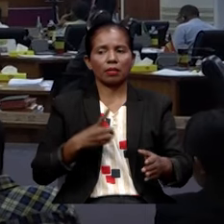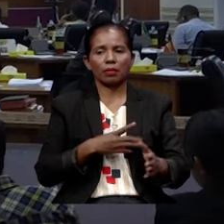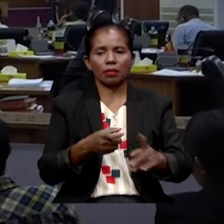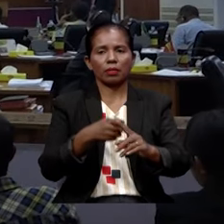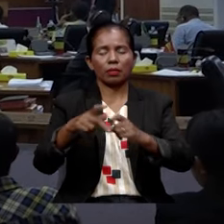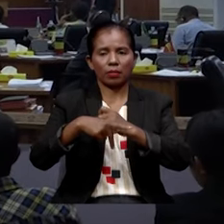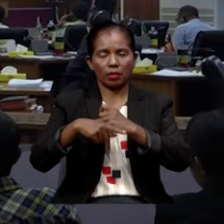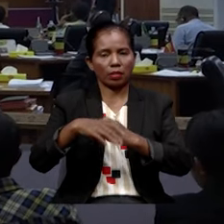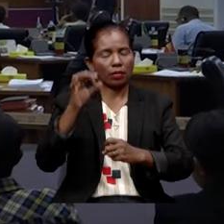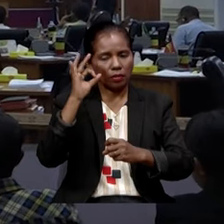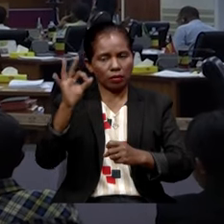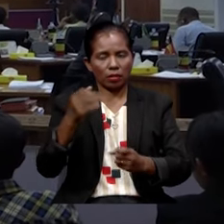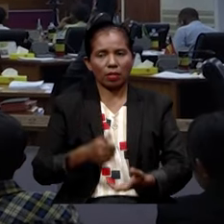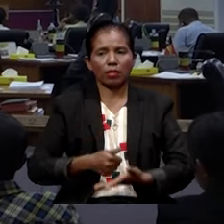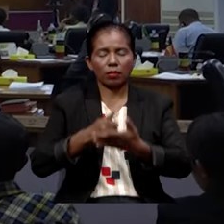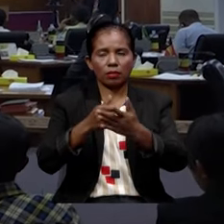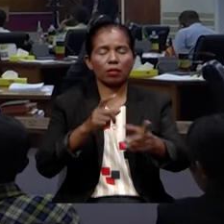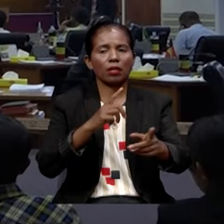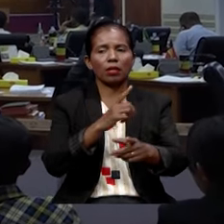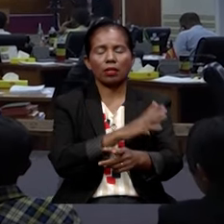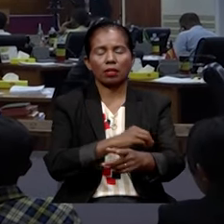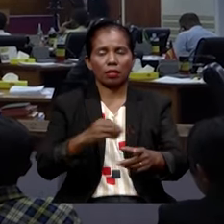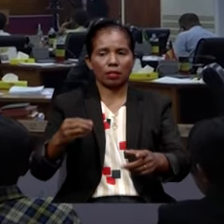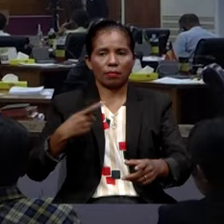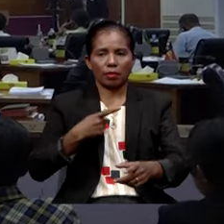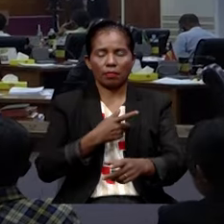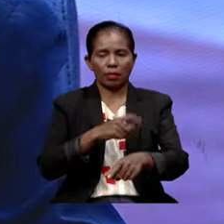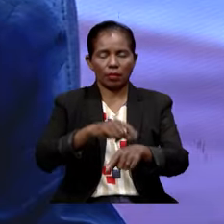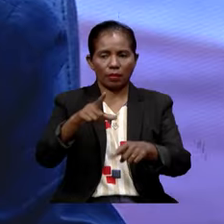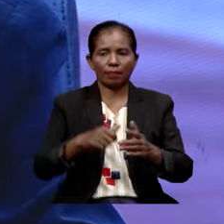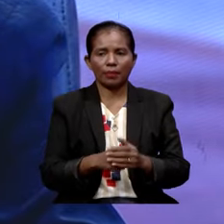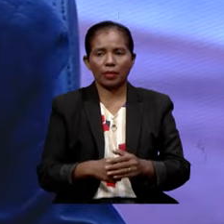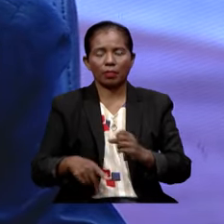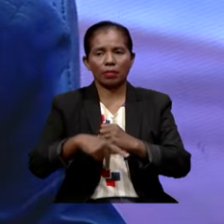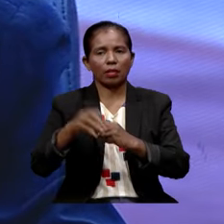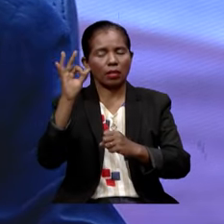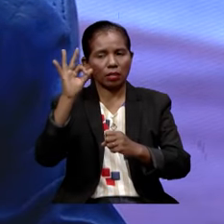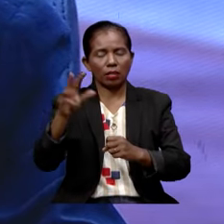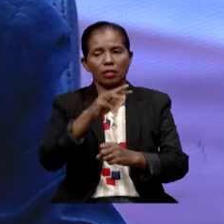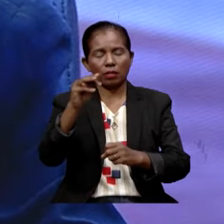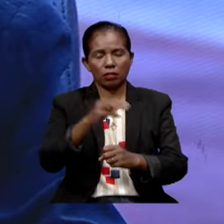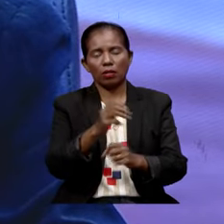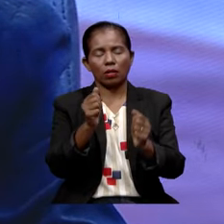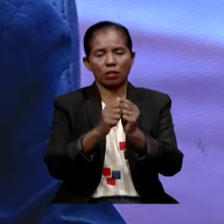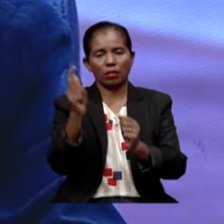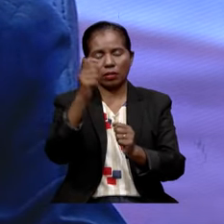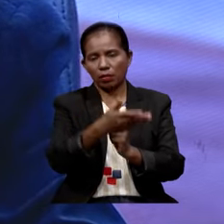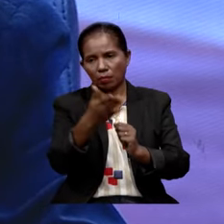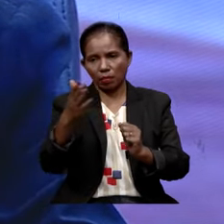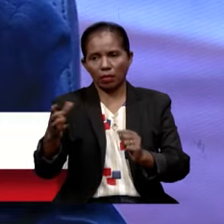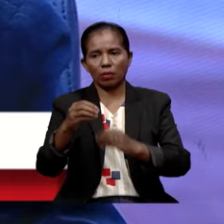bancada Fretalin, defende o de Aquilar Malo e a plenária. Bancada Fretalin, segunda ou terça, e também Cira Fote Helma